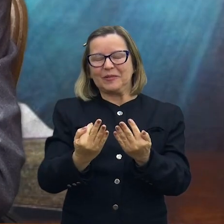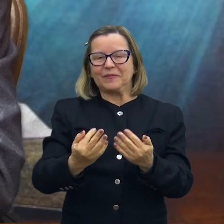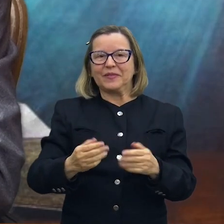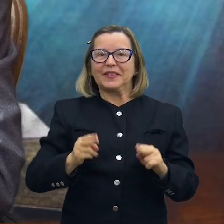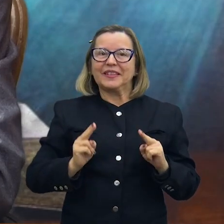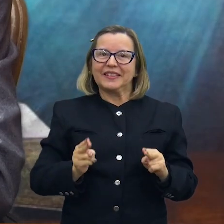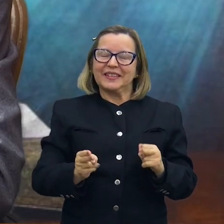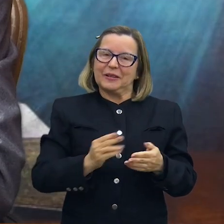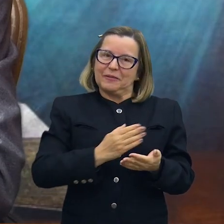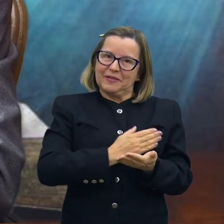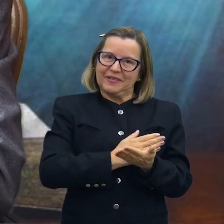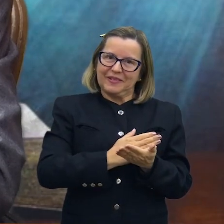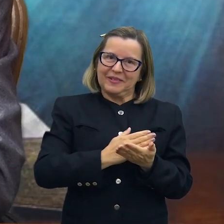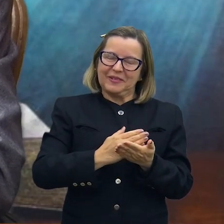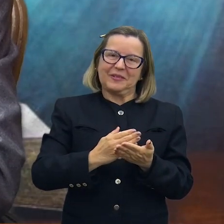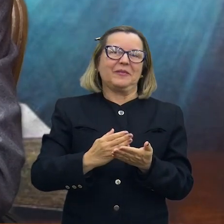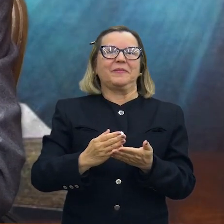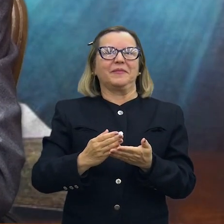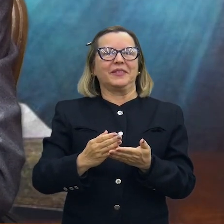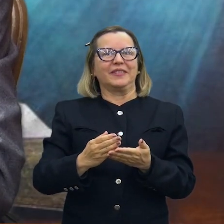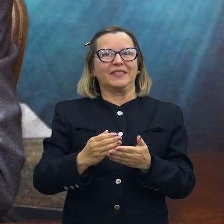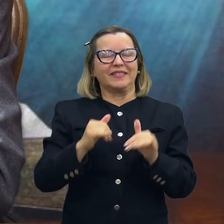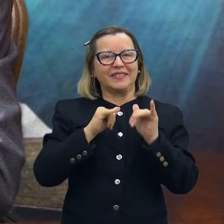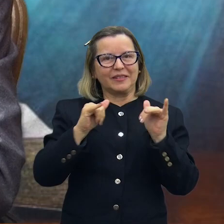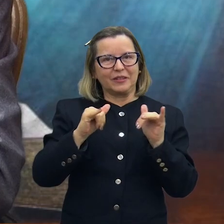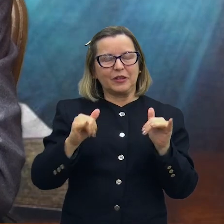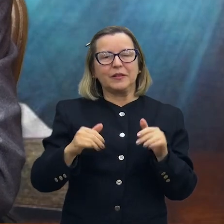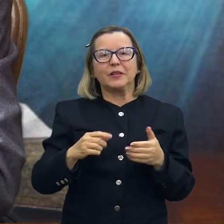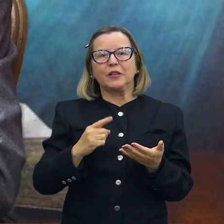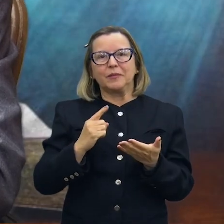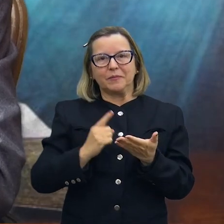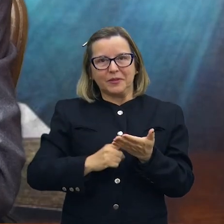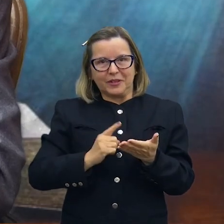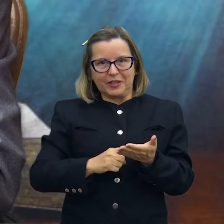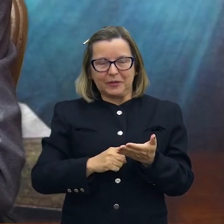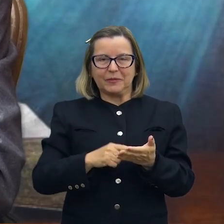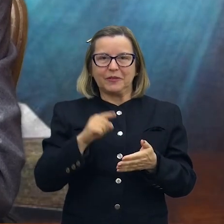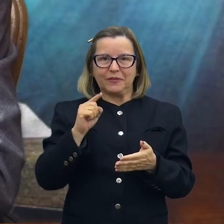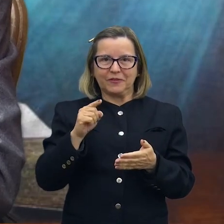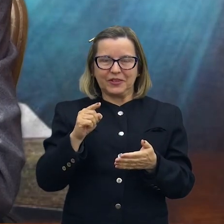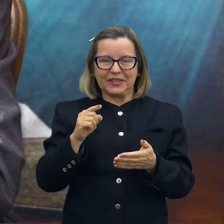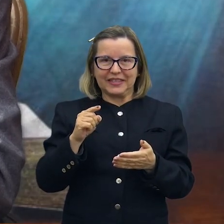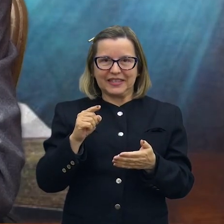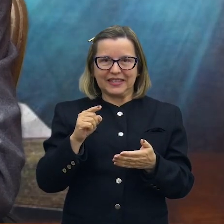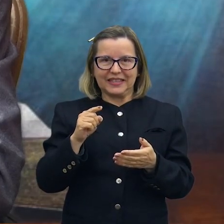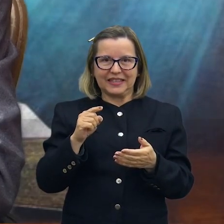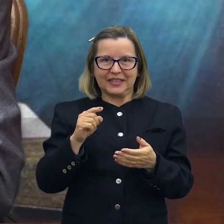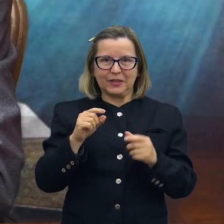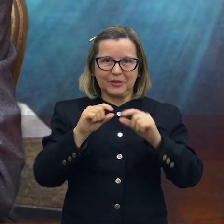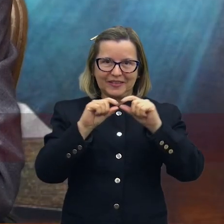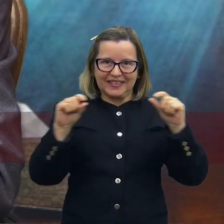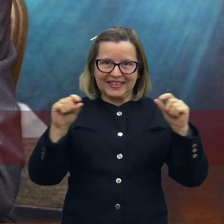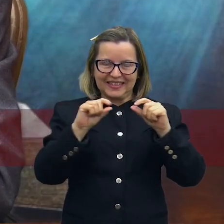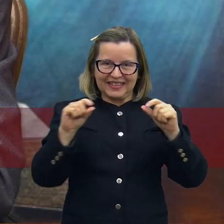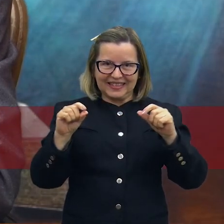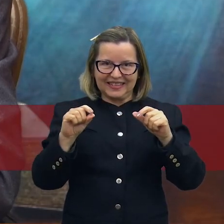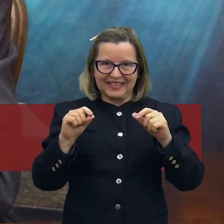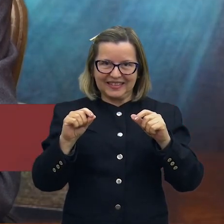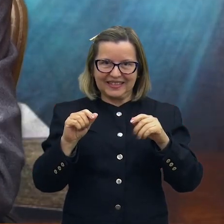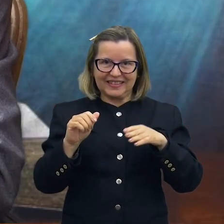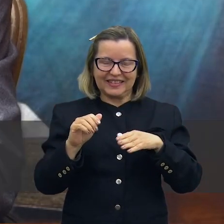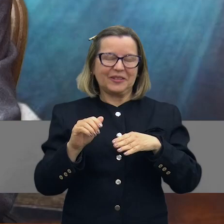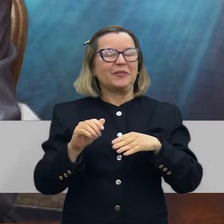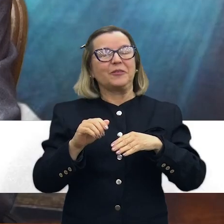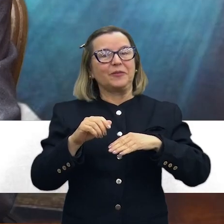das nossas transmissões, nós pedimos que você faça o compartilhamento do link